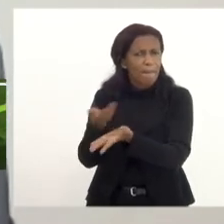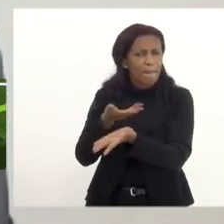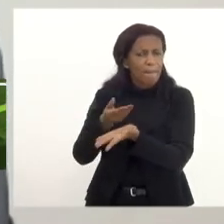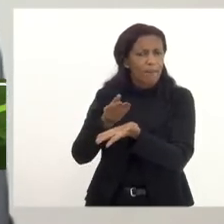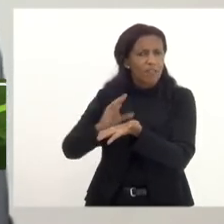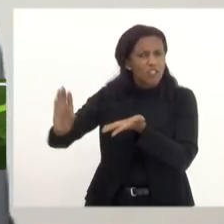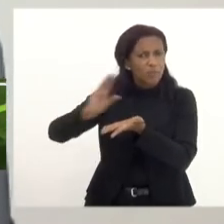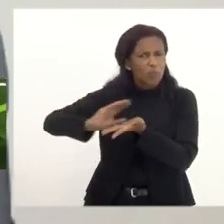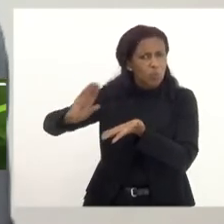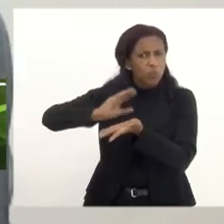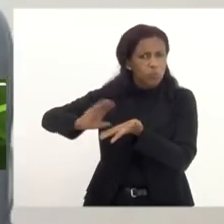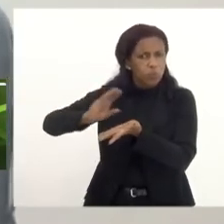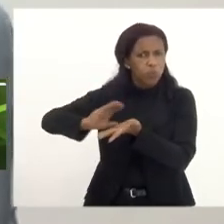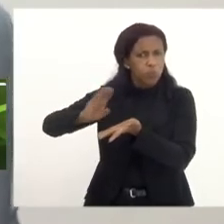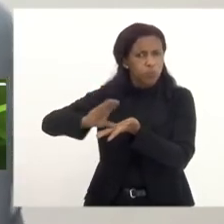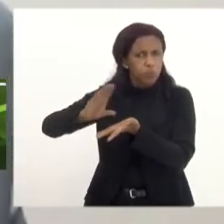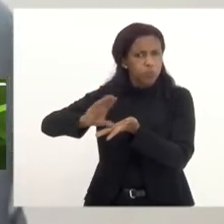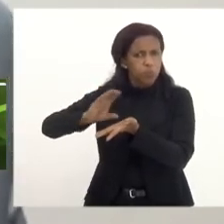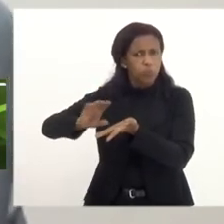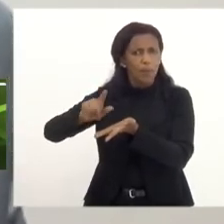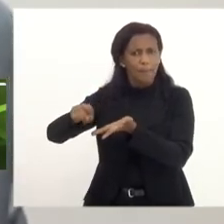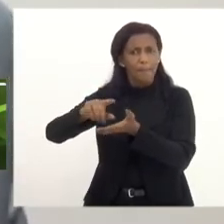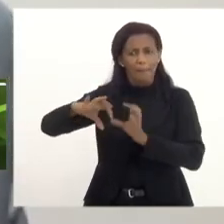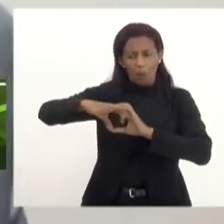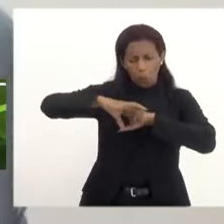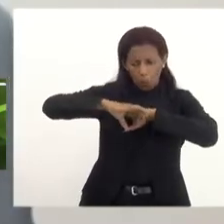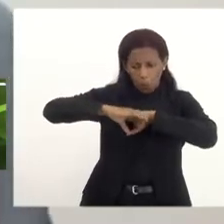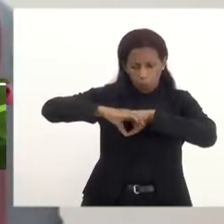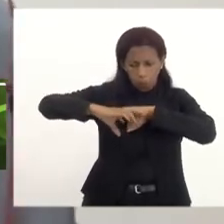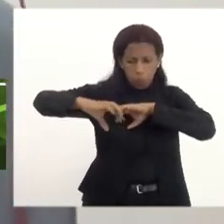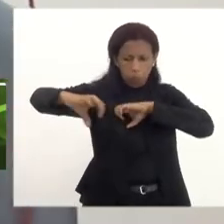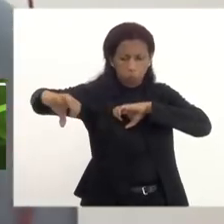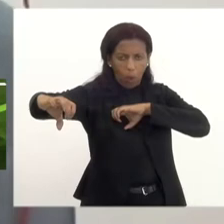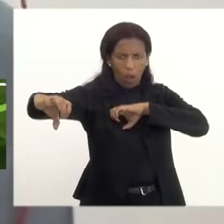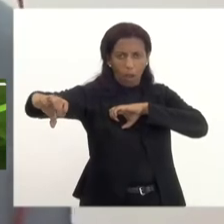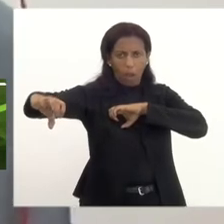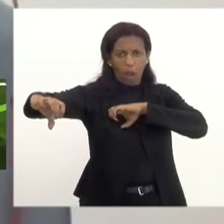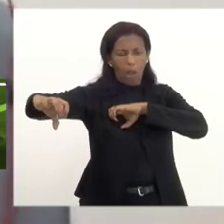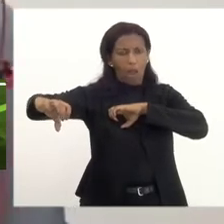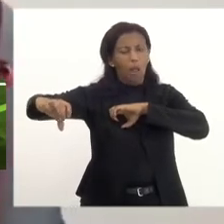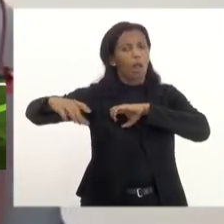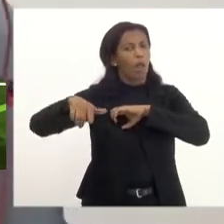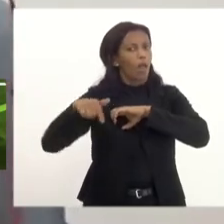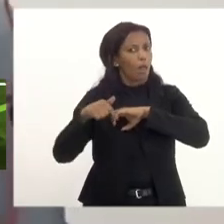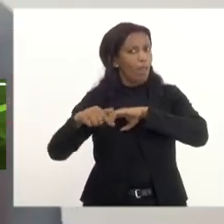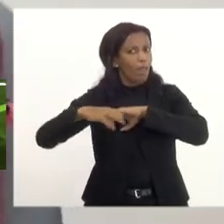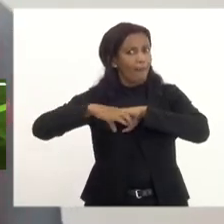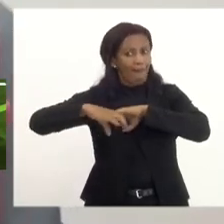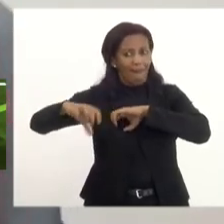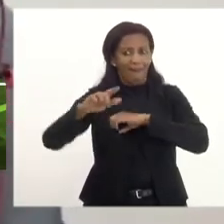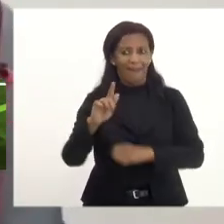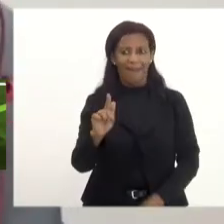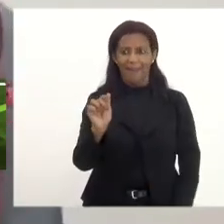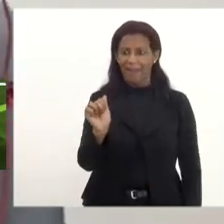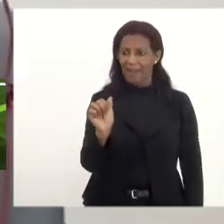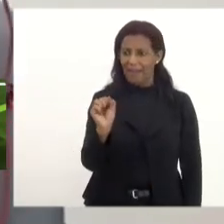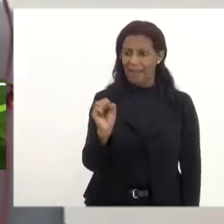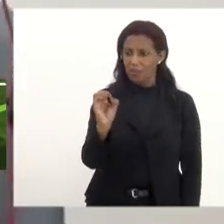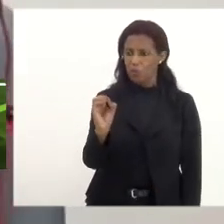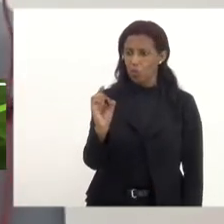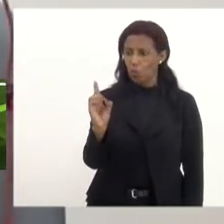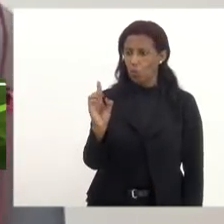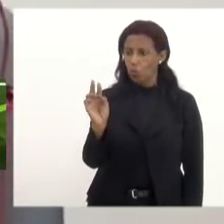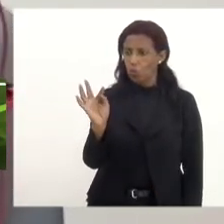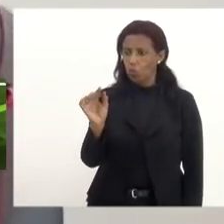capex significativo para você construir o gasoduto da unidade offshore até o terminal de Cabiúnas. Só que o projeto precisa